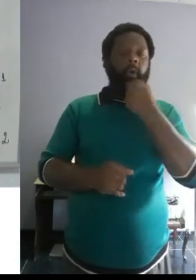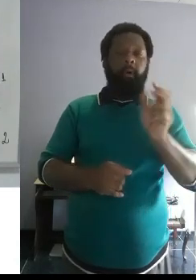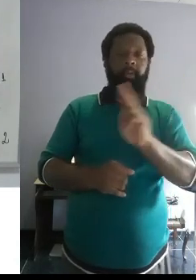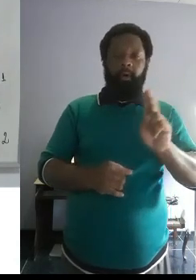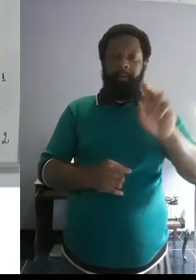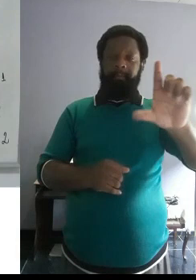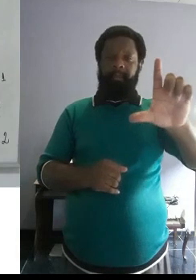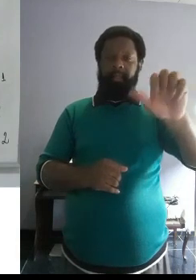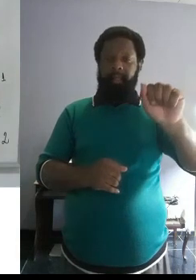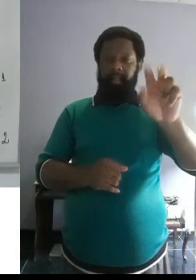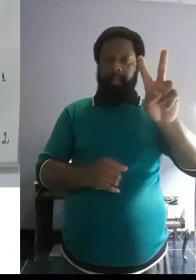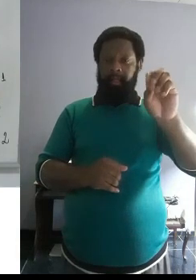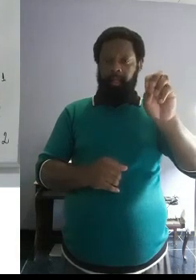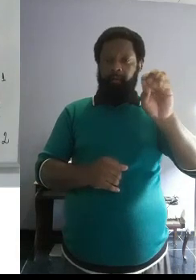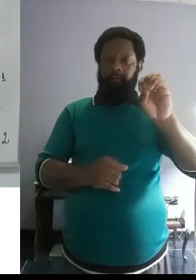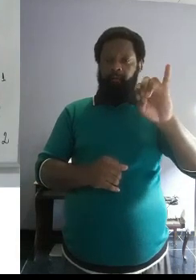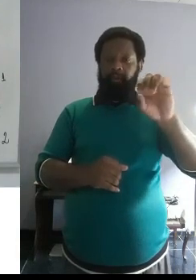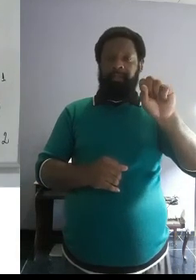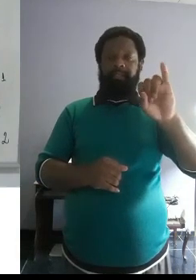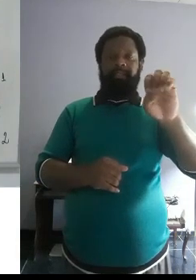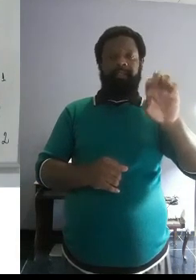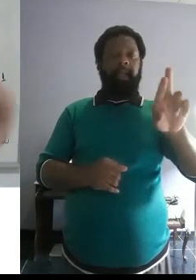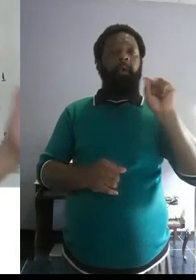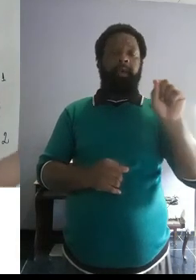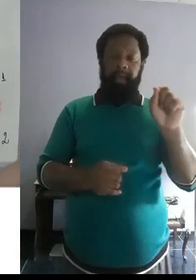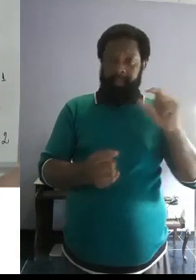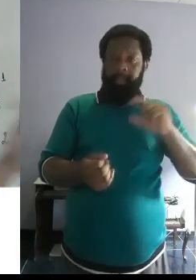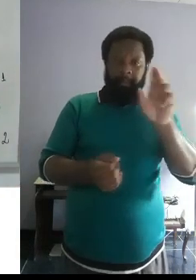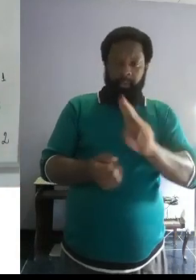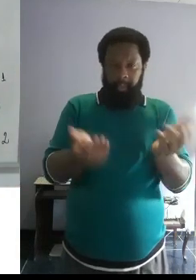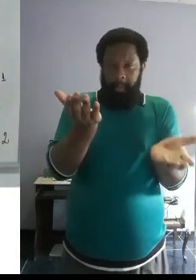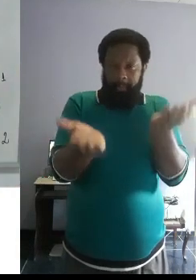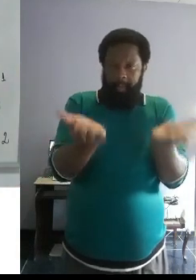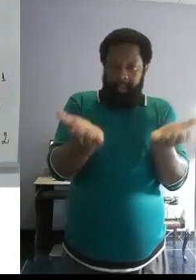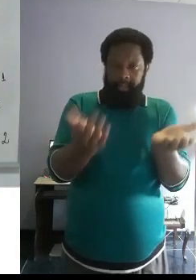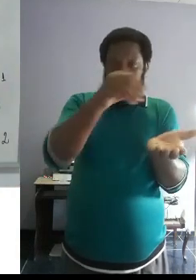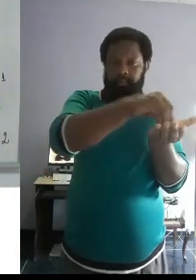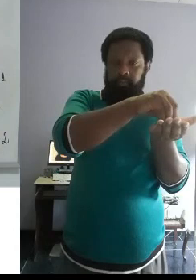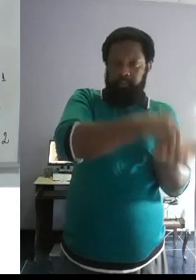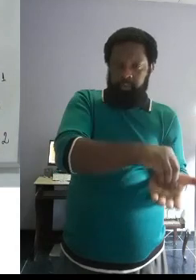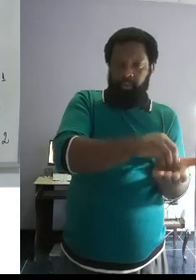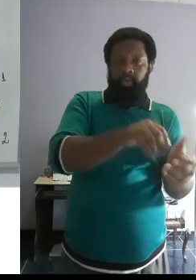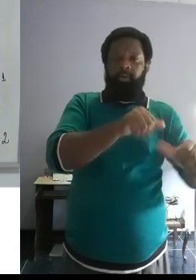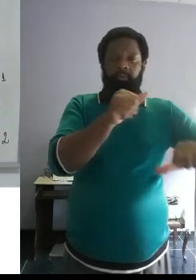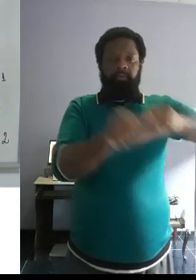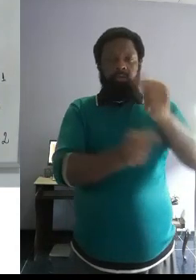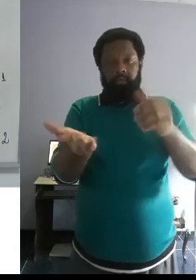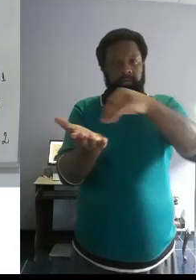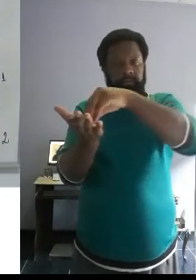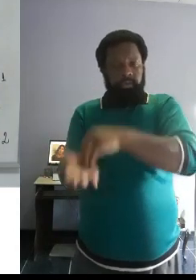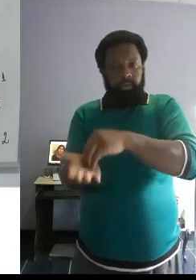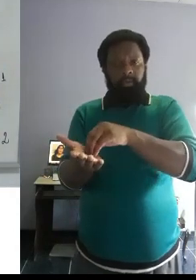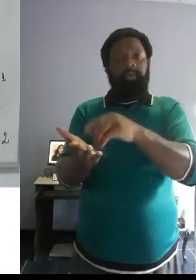química. O que ele fez? Ele utilizou uma balança, pesou os reagentes antes da reação, os produtos depois, e fez